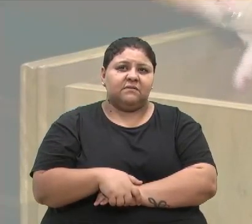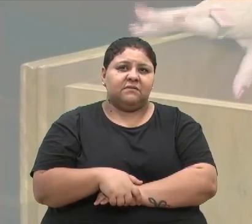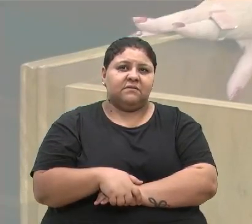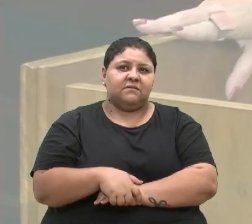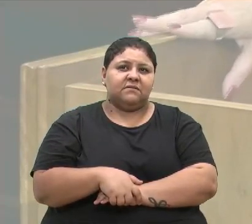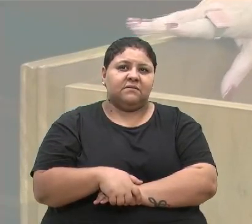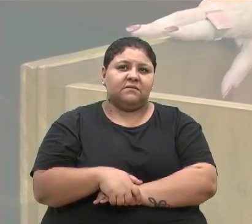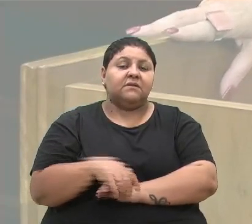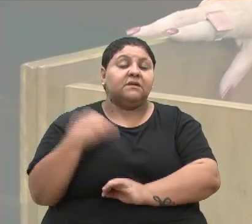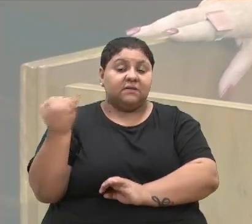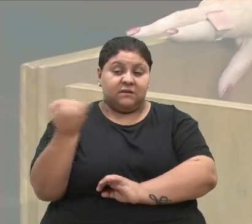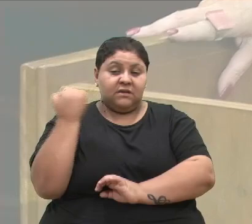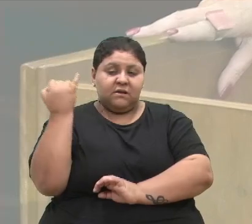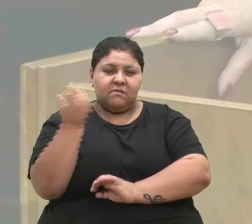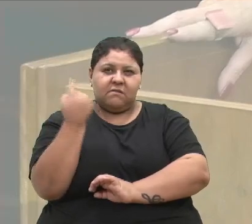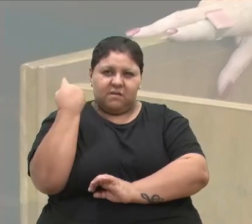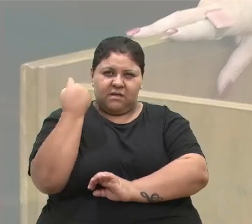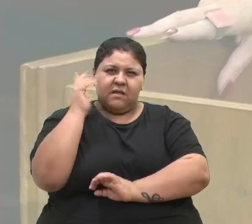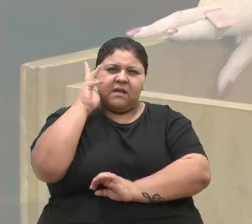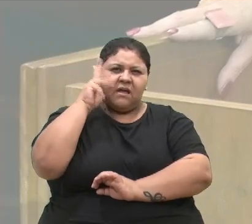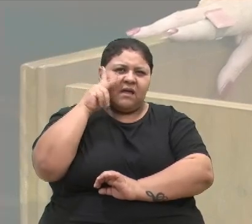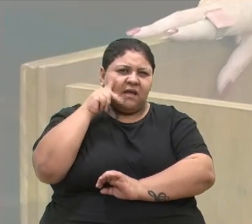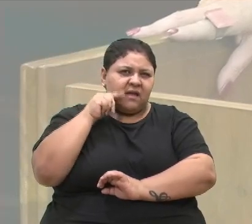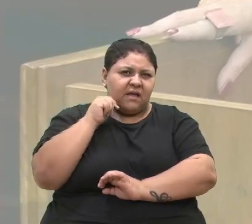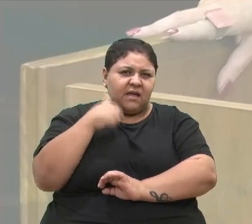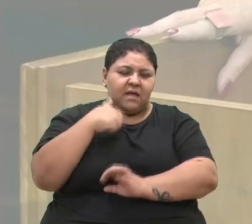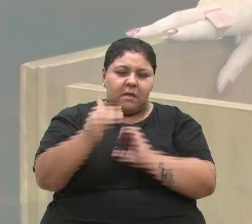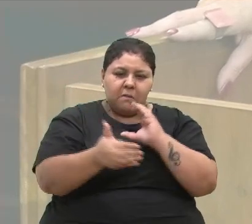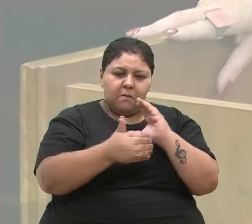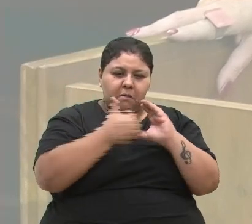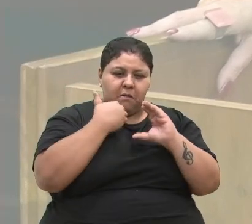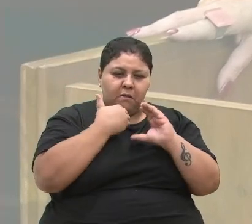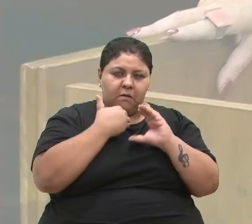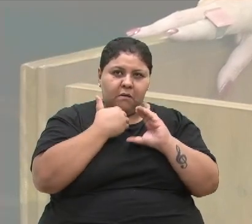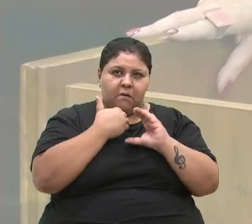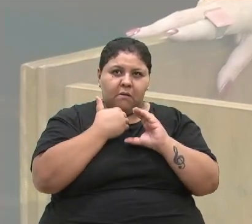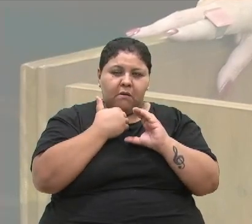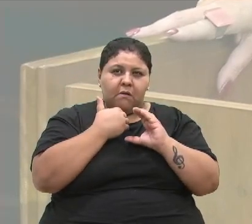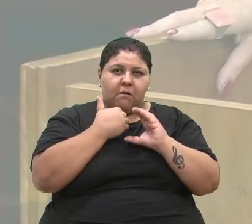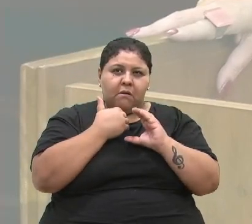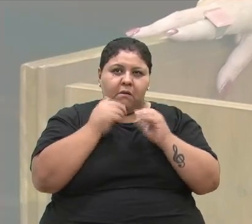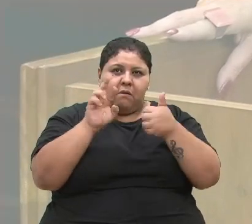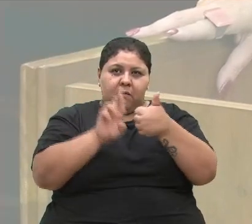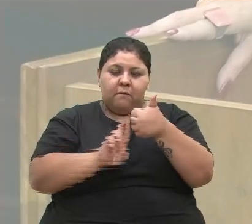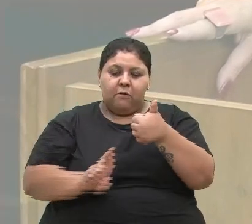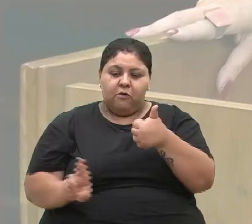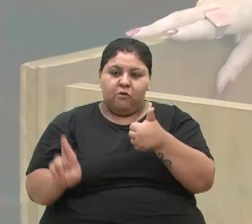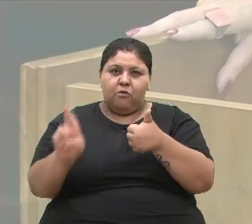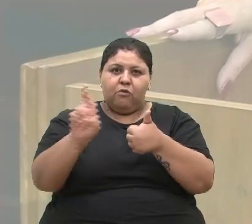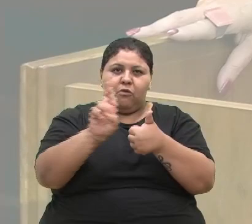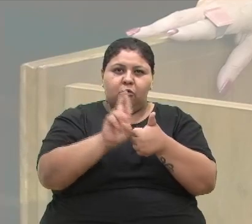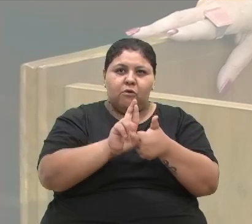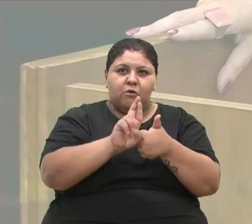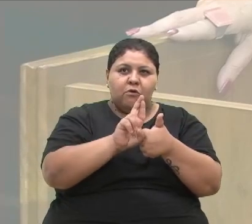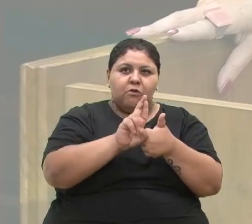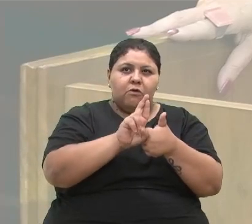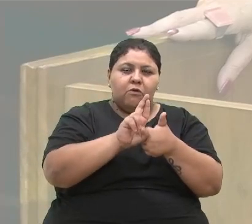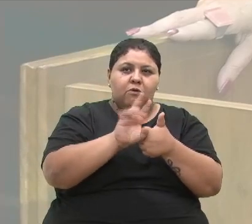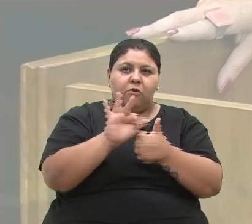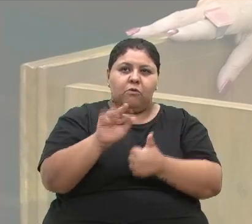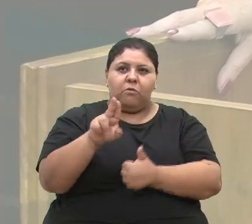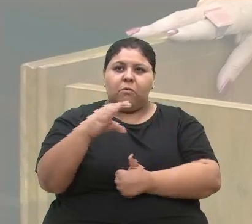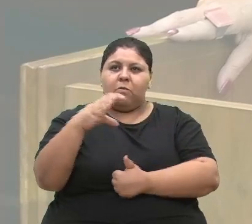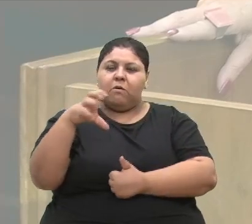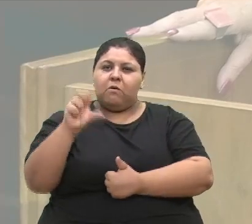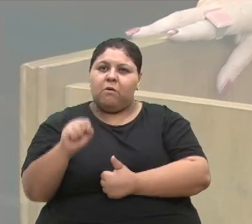É importante dizer que naquele dia eu recebi o procurador da FUX, o Maurício Gravina, no meu